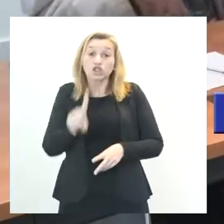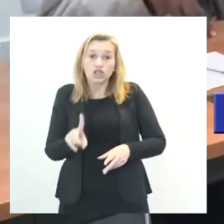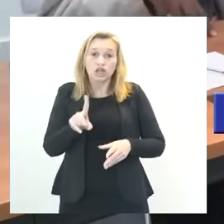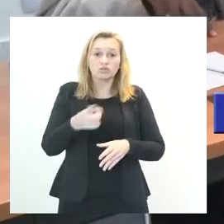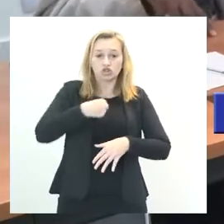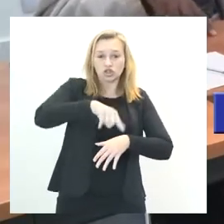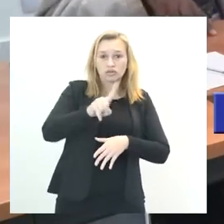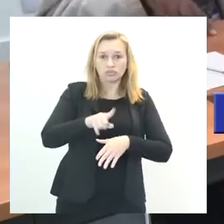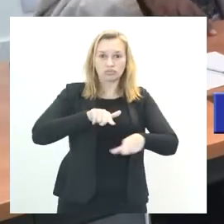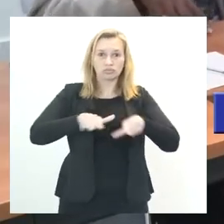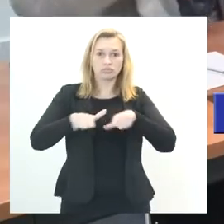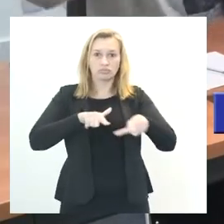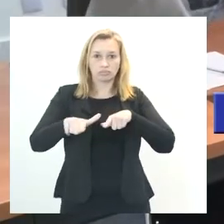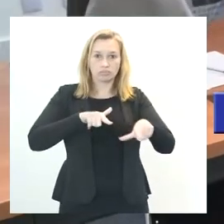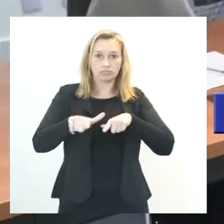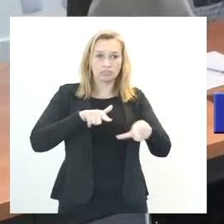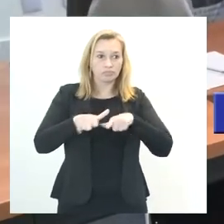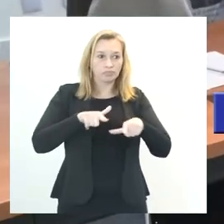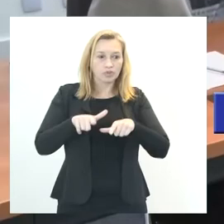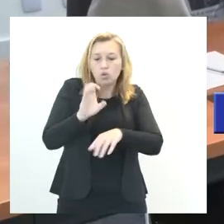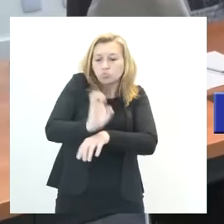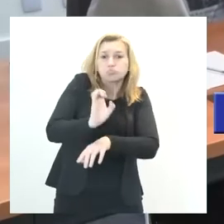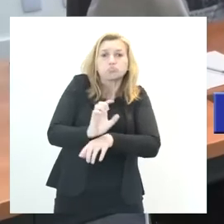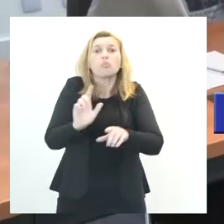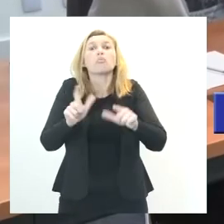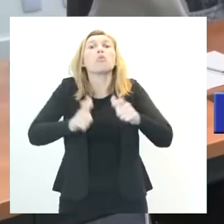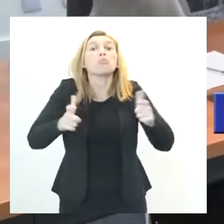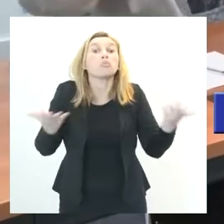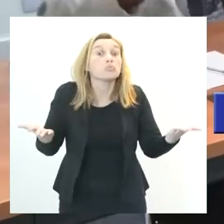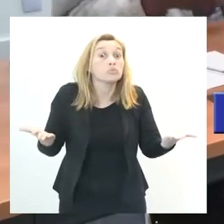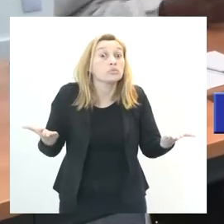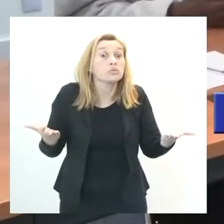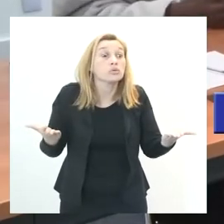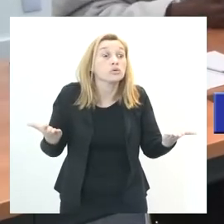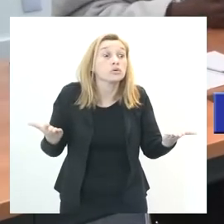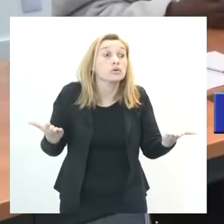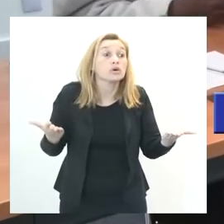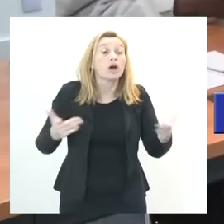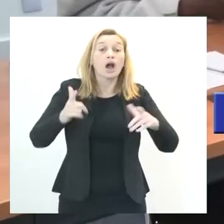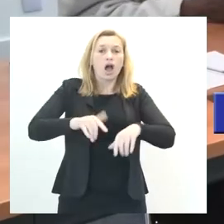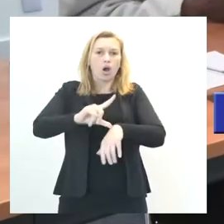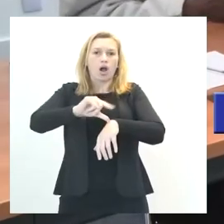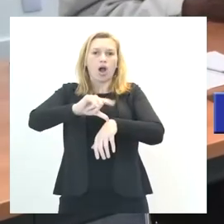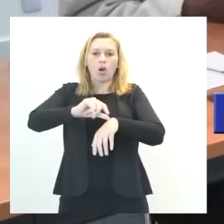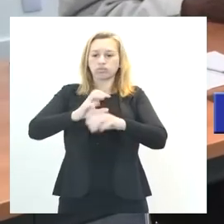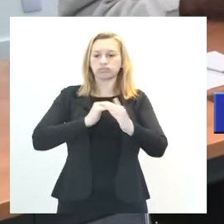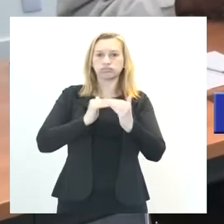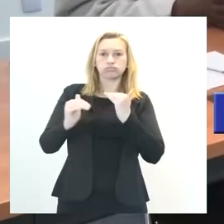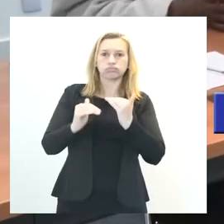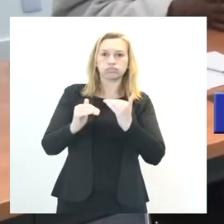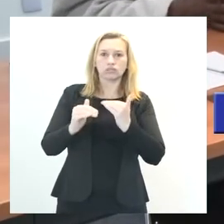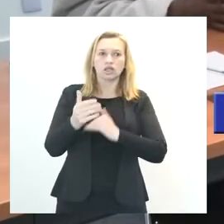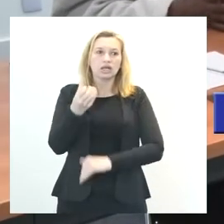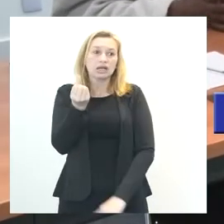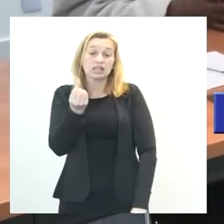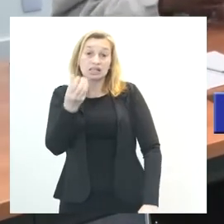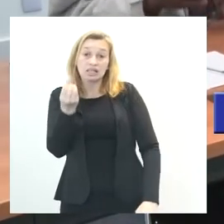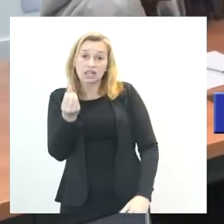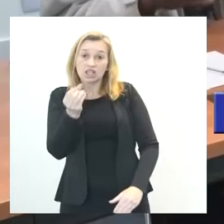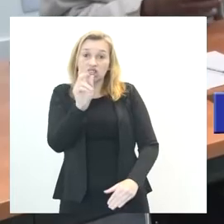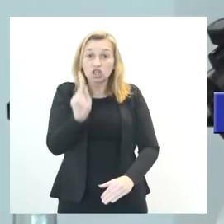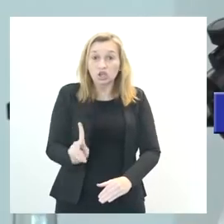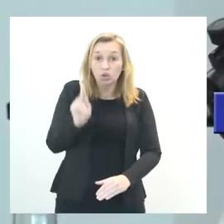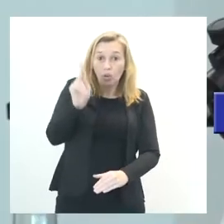garantir seu plano de cada dia e o estado onde é que entre o estado a obra do metrô 16 km de Maré vento Ferroviária